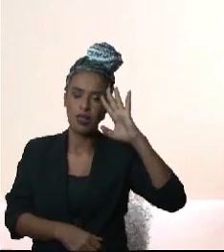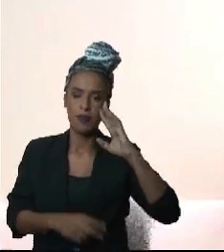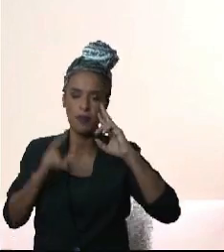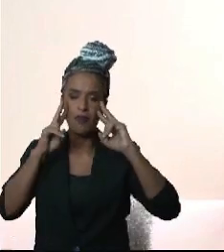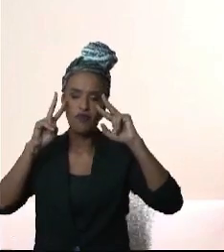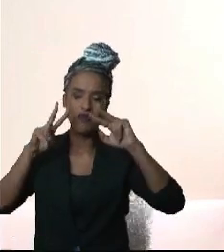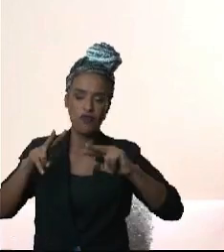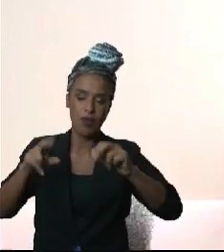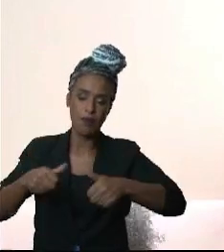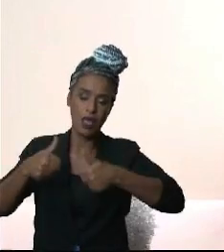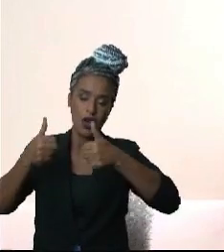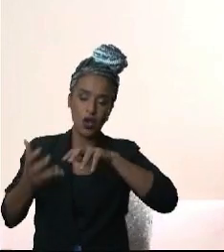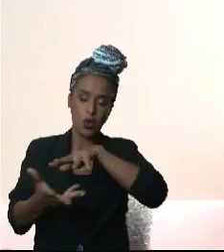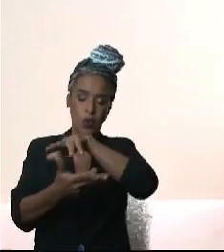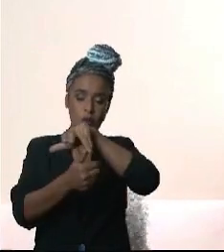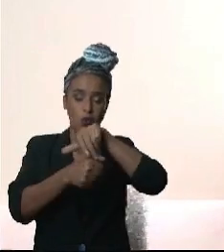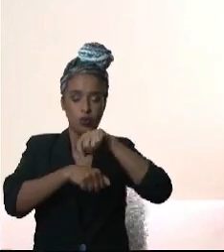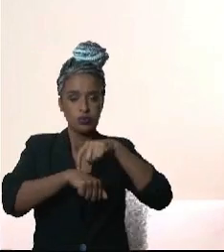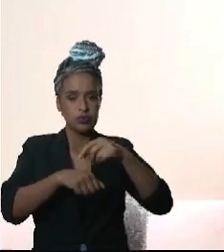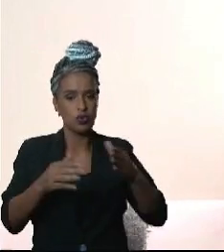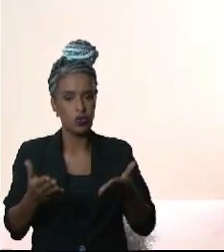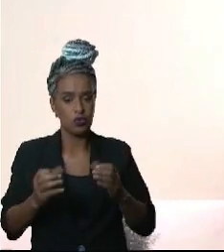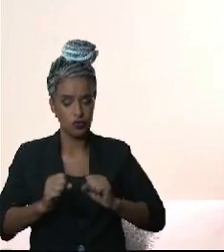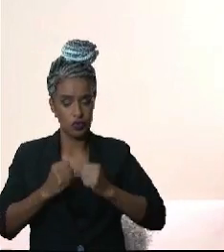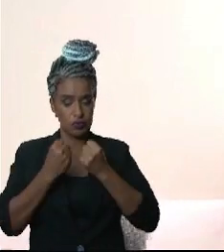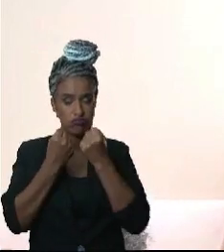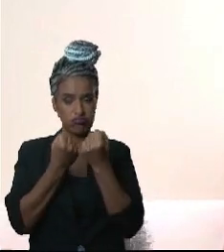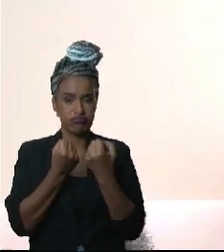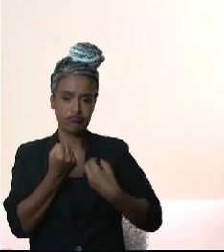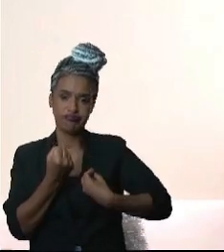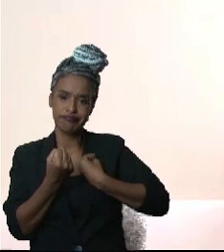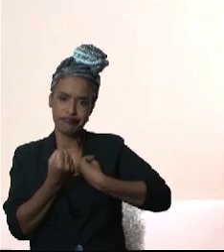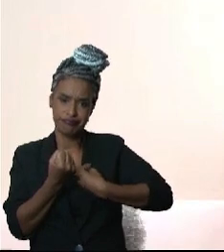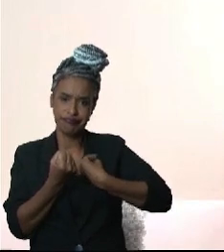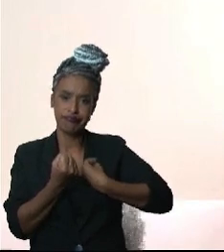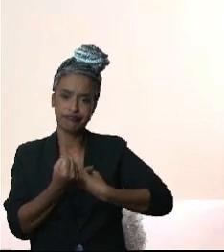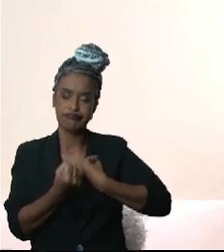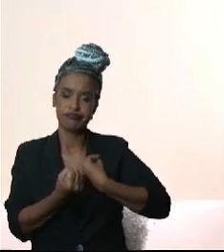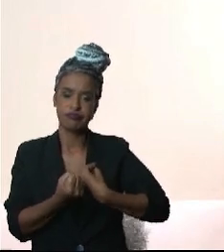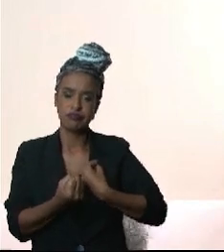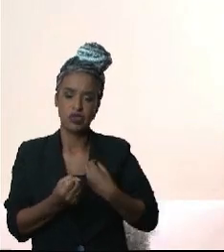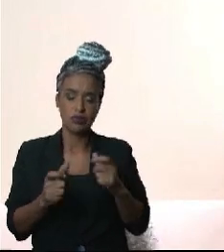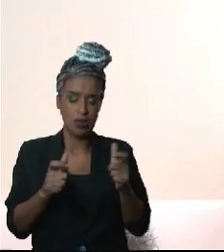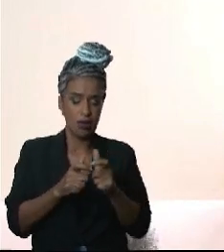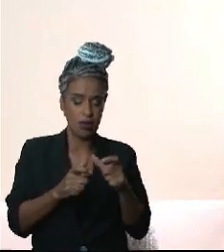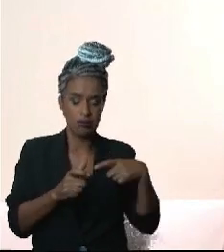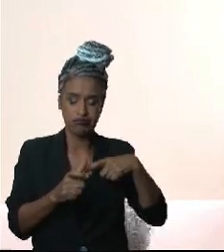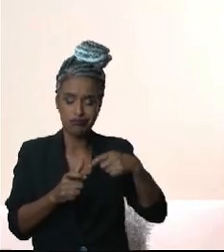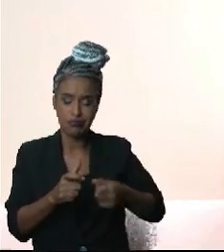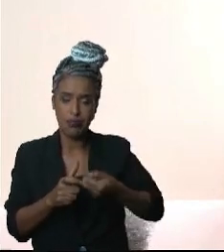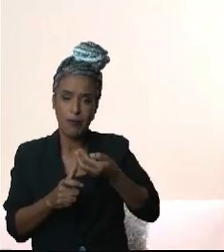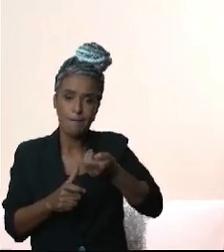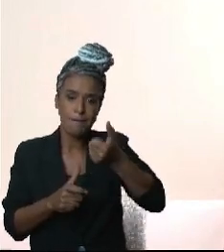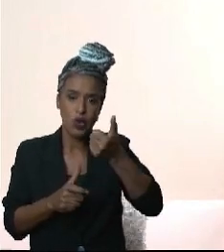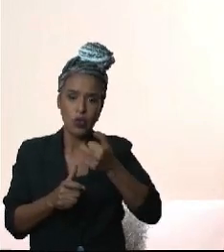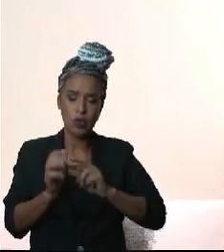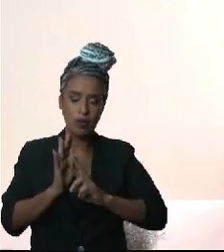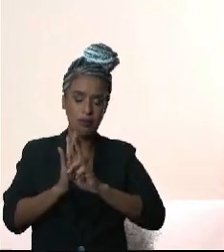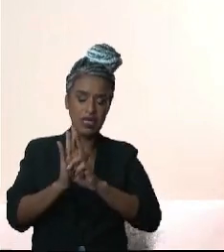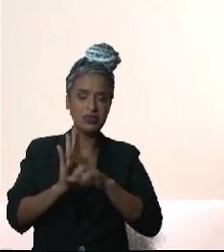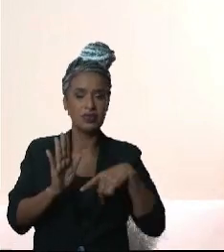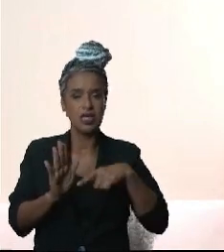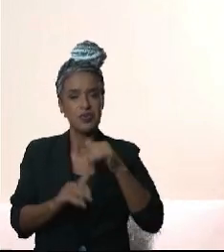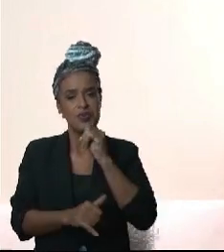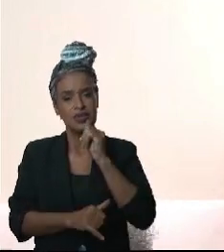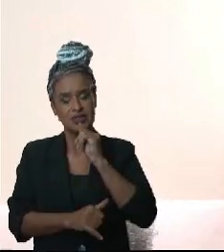a realidade do mundo atual, fortalecendo a presença, talvez, de regiões menos representadas, como é o caso da África.